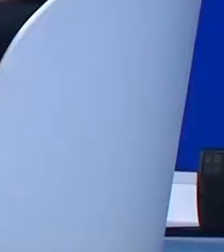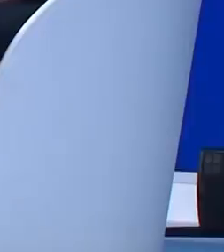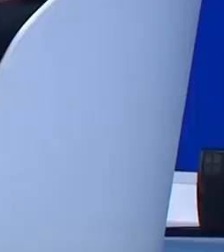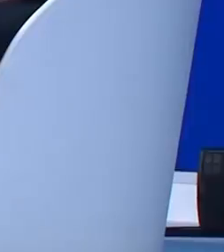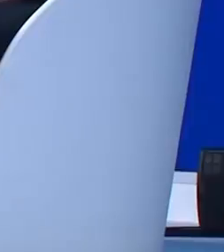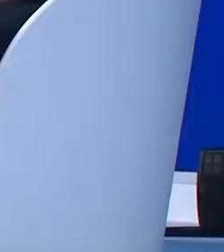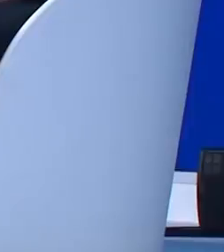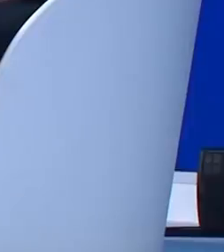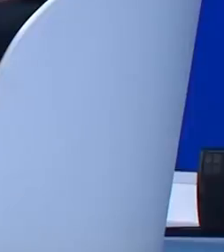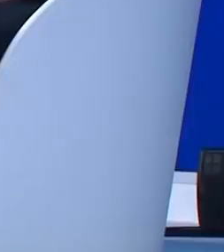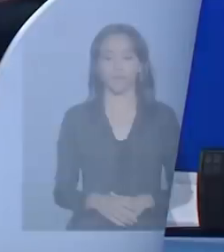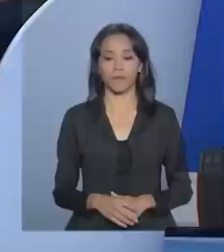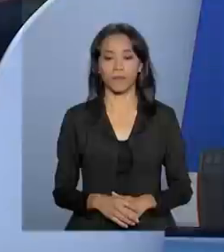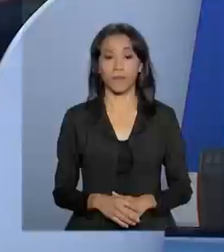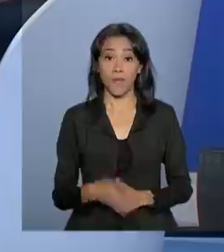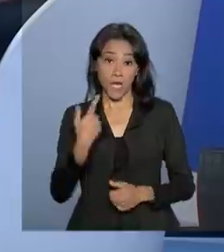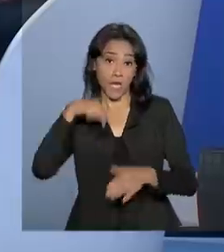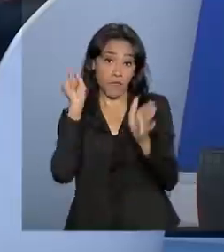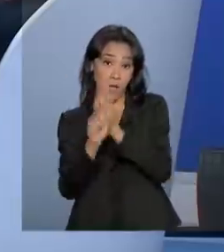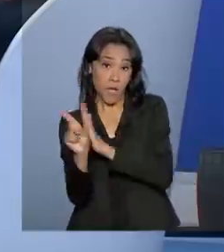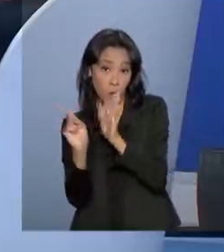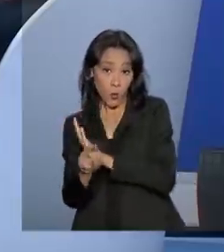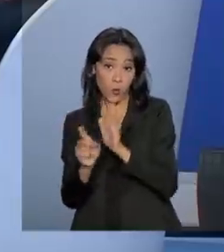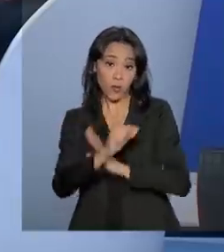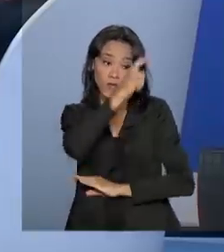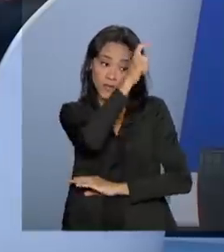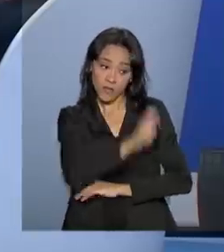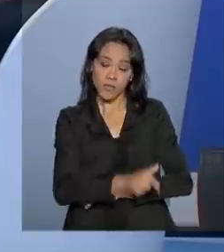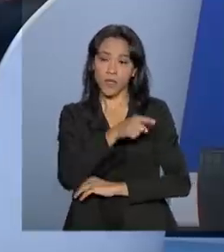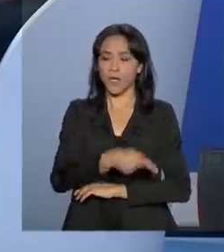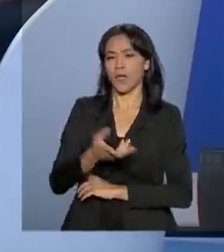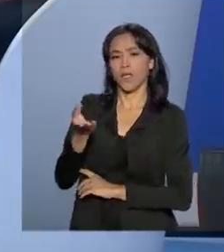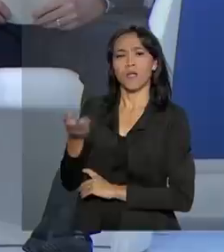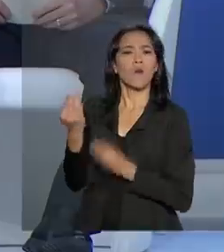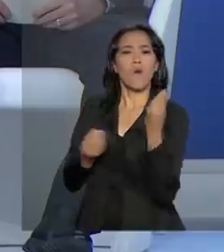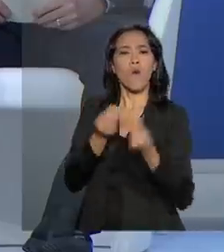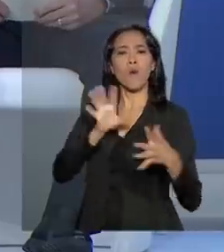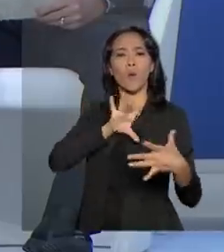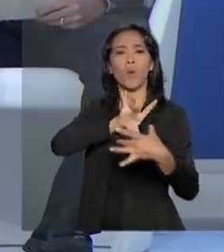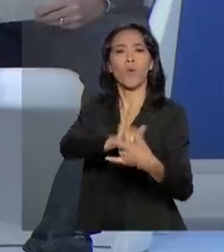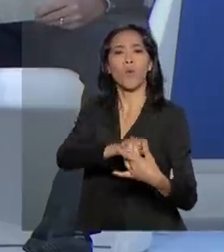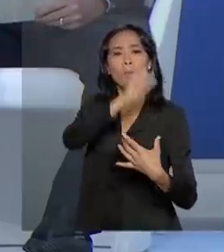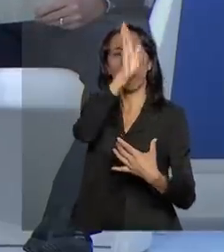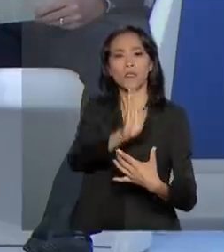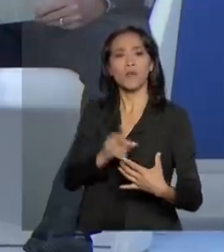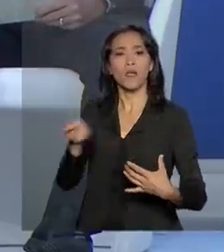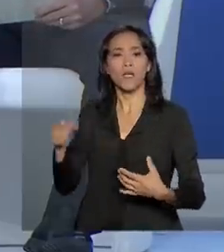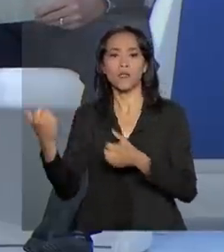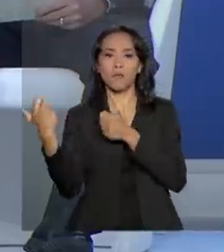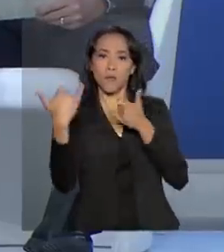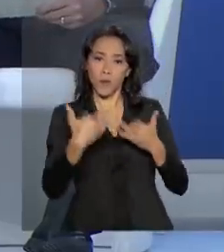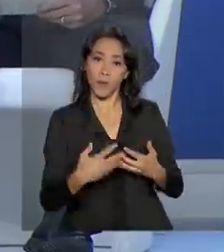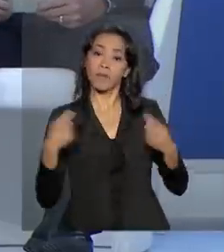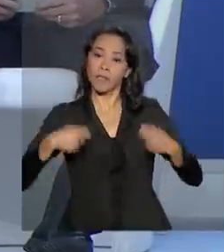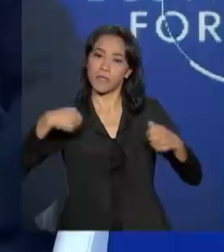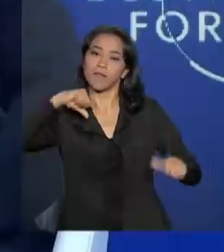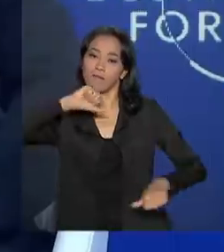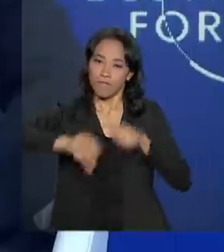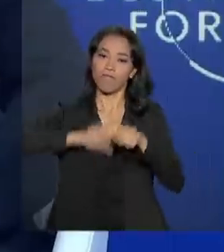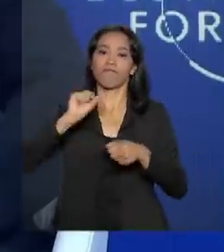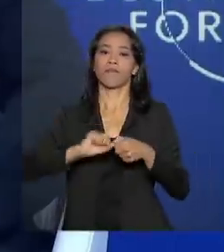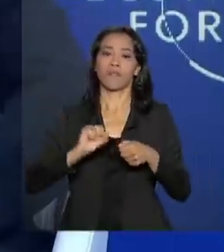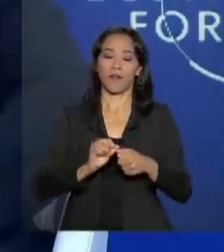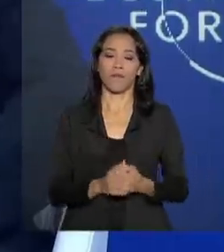E nas perguntas feitas por Schwab a Bolsonaro, temas como a integração do Brasil, o presidente disse que é preciso realizar mudanças.